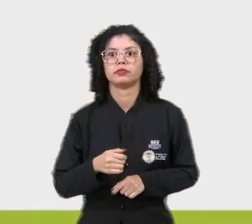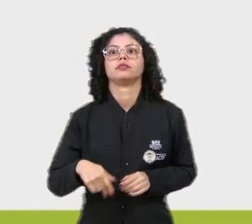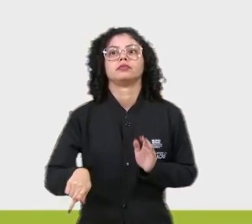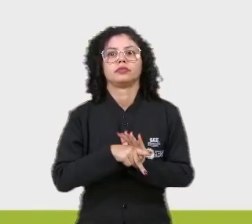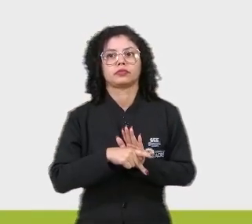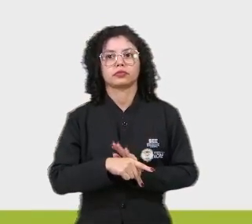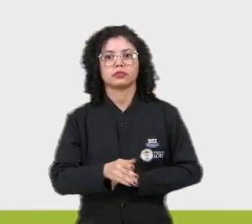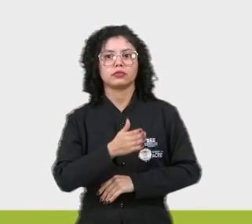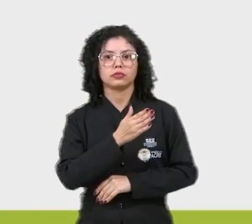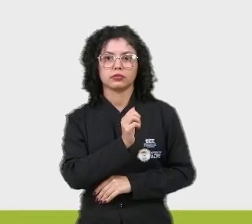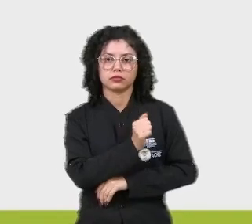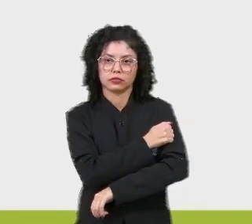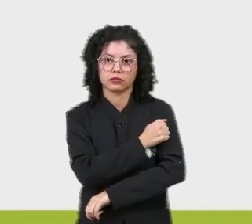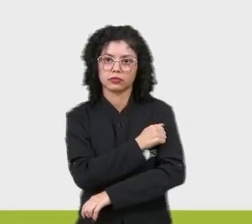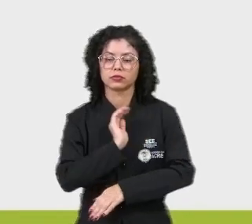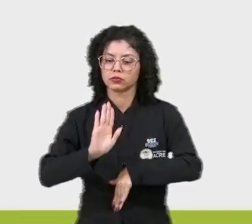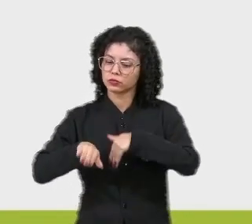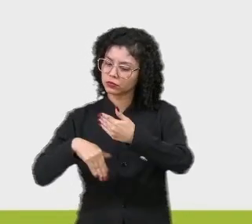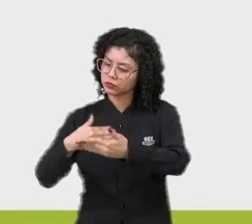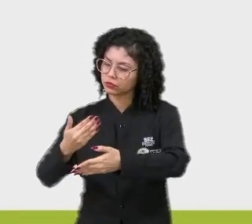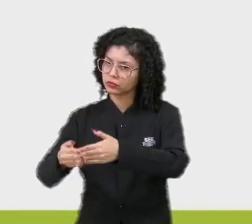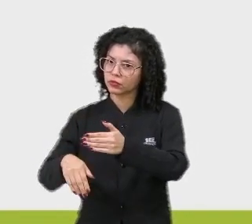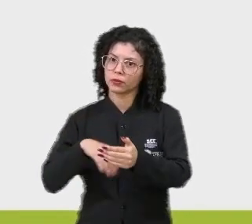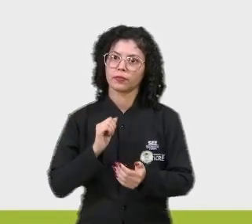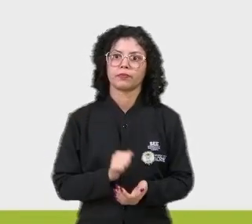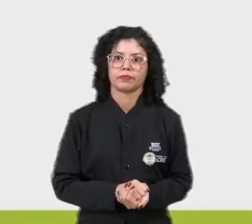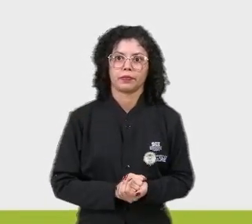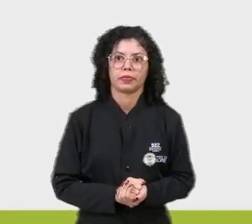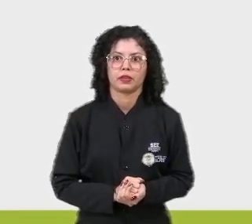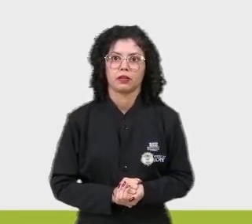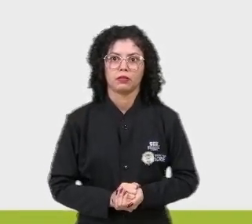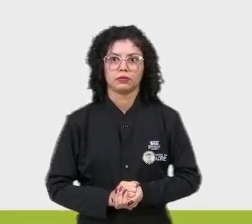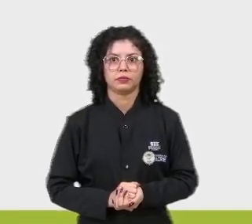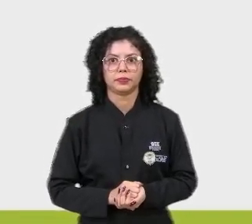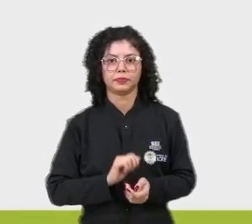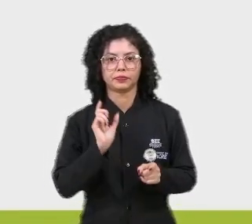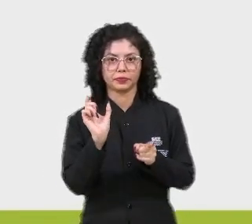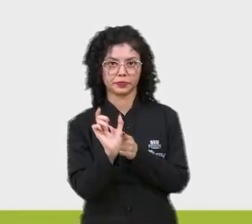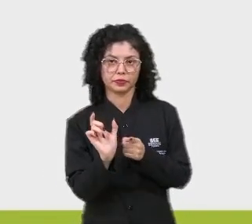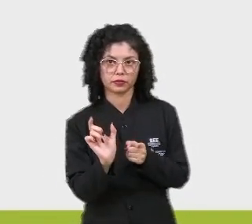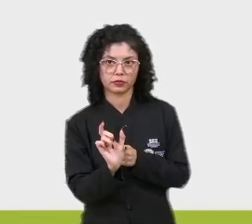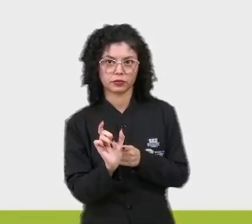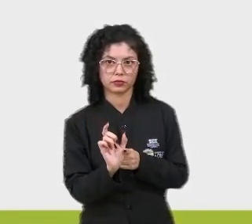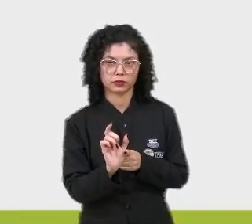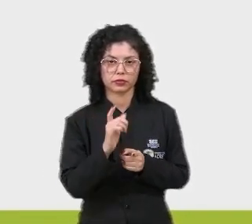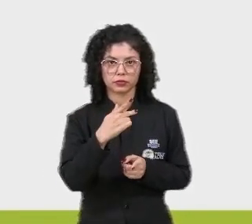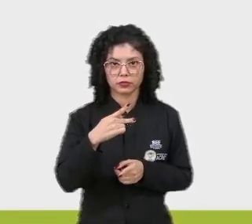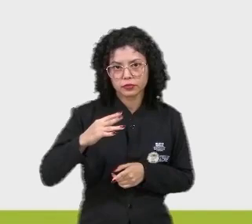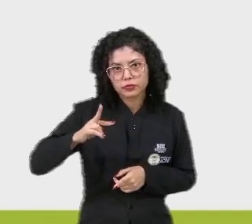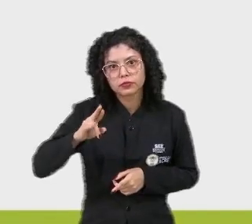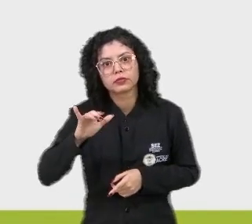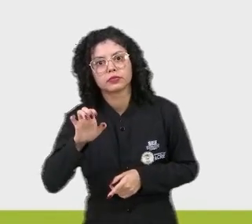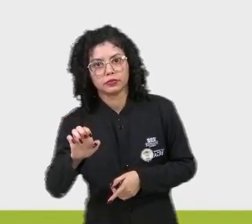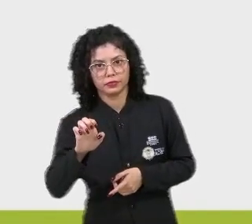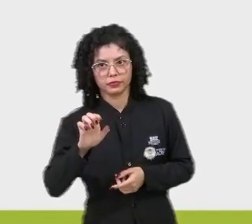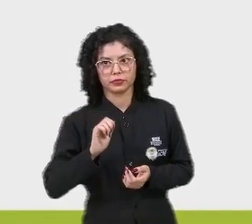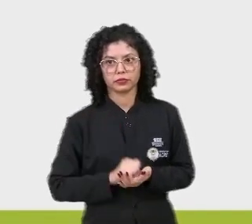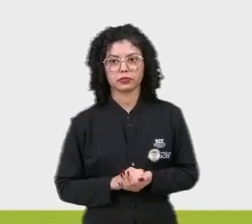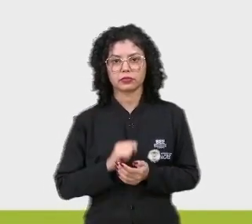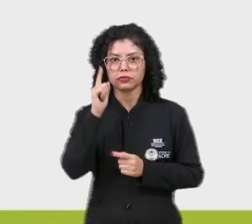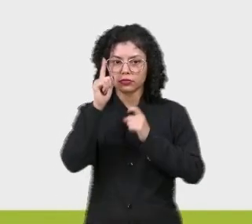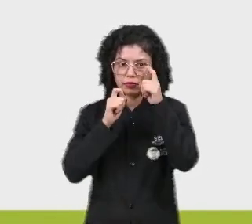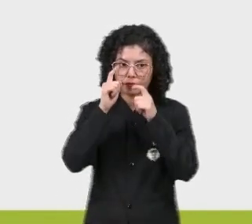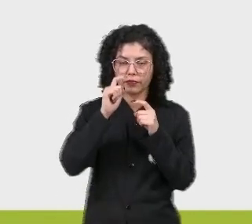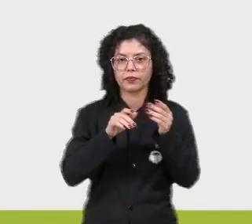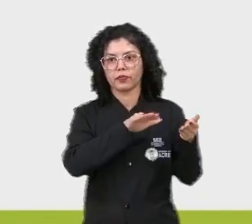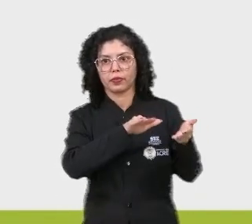sobre o processo de formação das palavras né hiper aqui gente é um prefixo é uma uma expressão